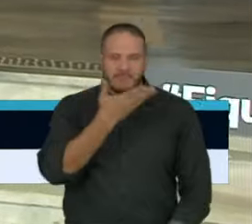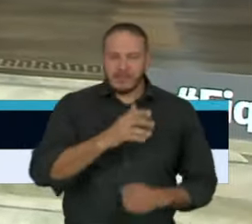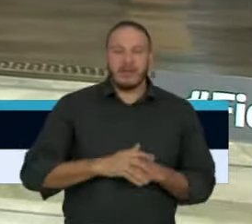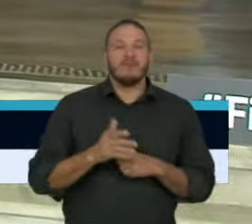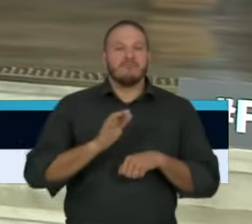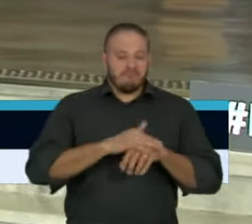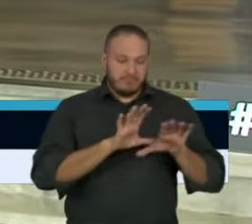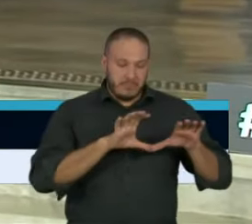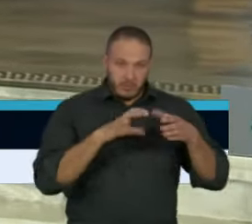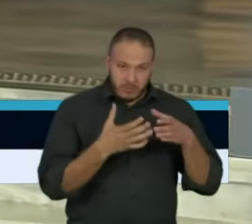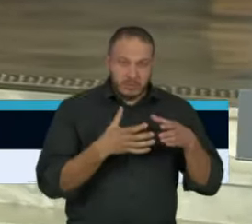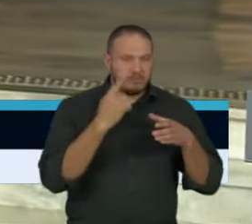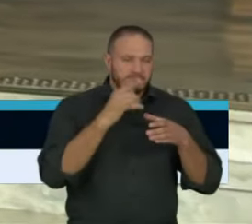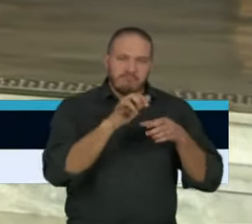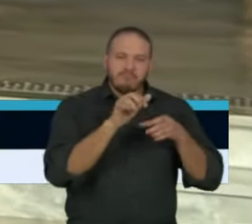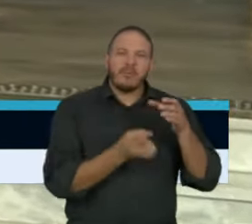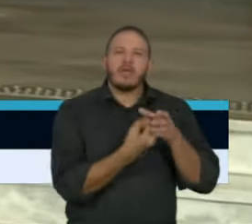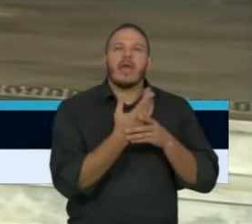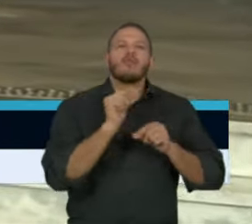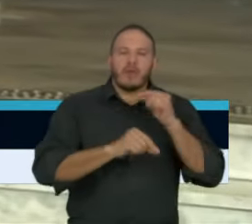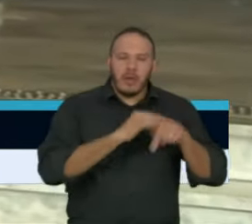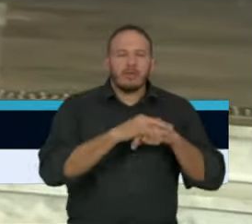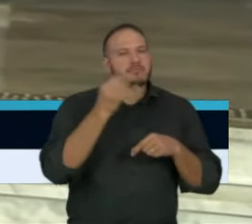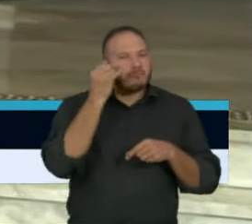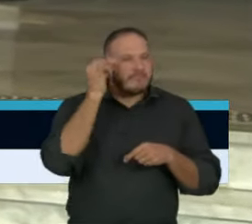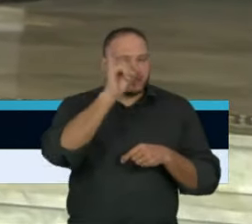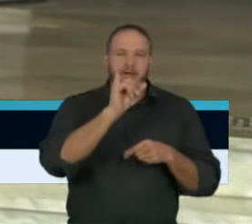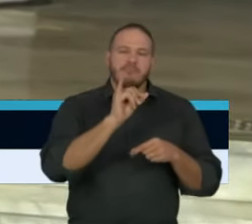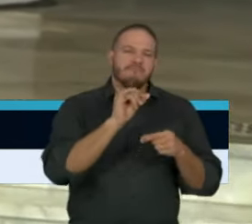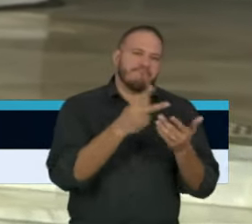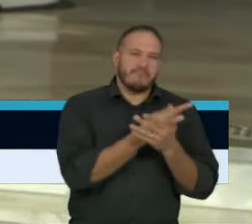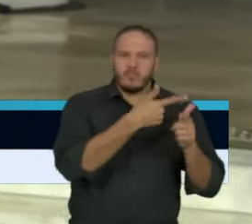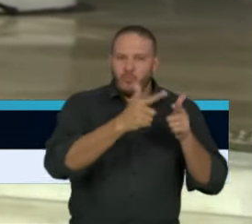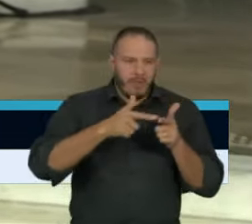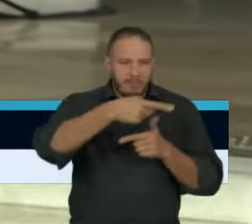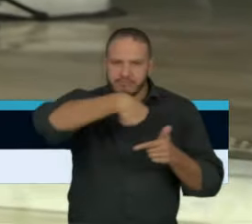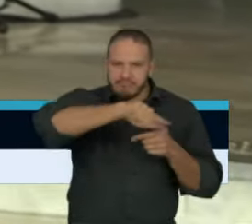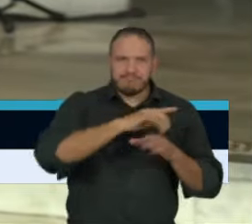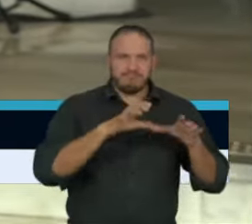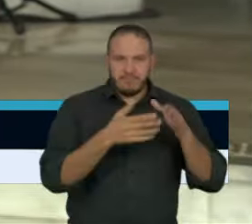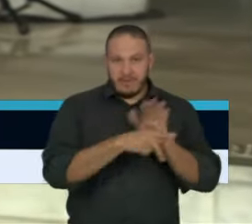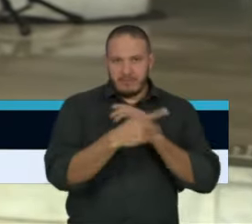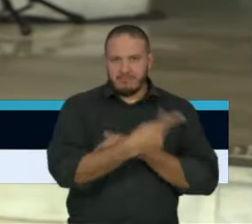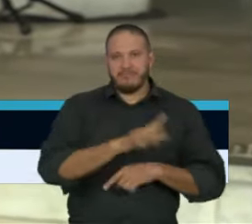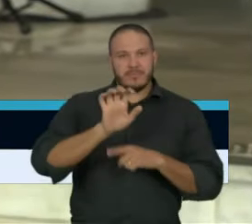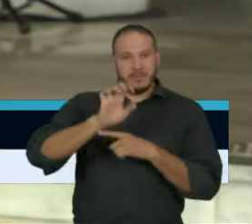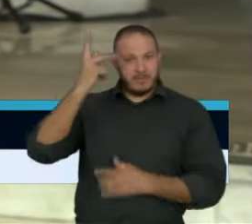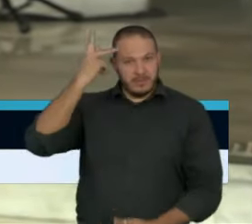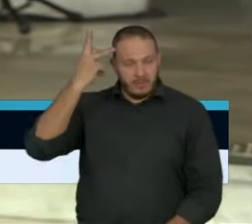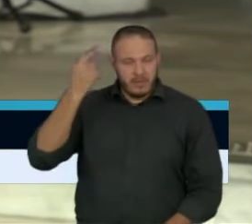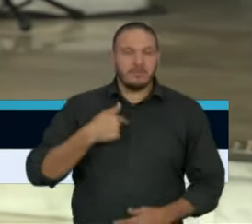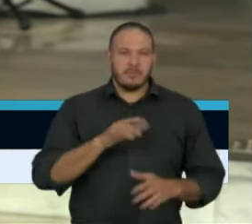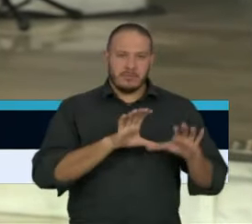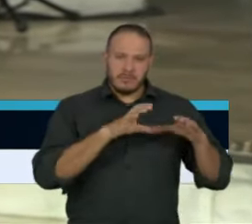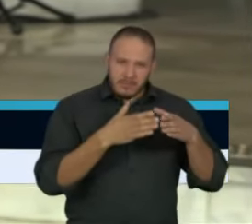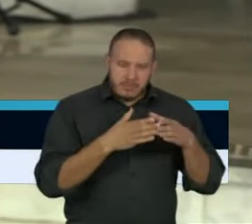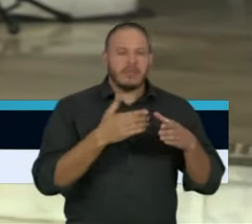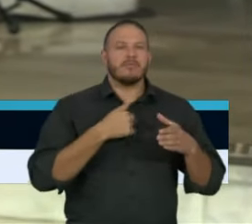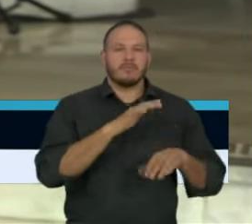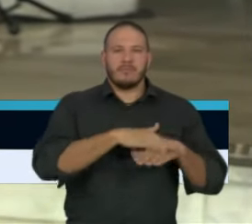os efeitos adversos do coronavírus na geração de emprego e renda na nossa população no estado de São Paulo. E ela é liderada